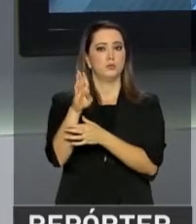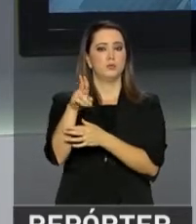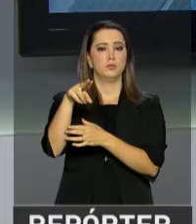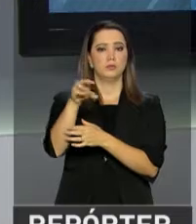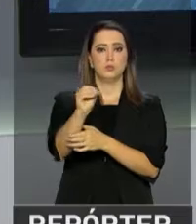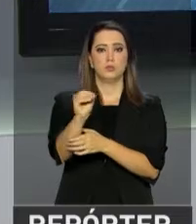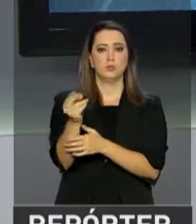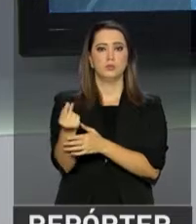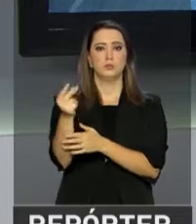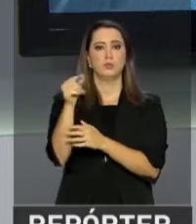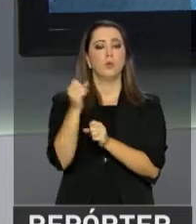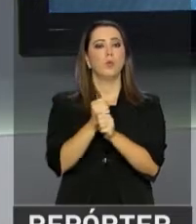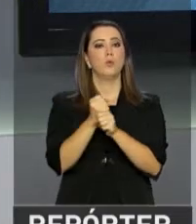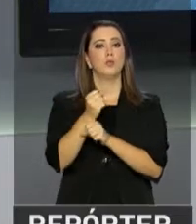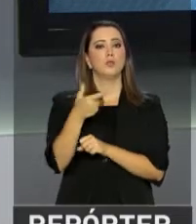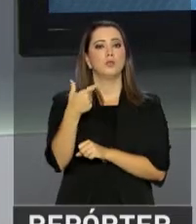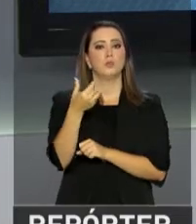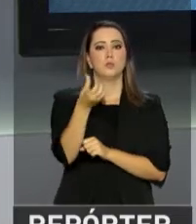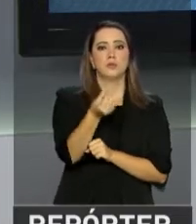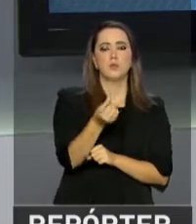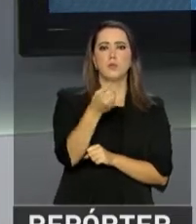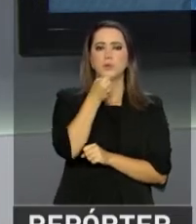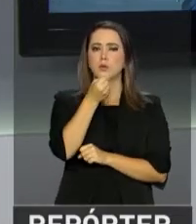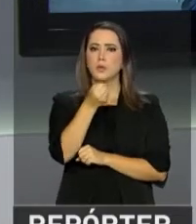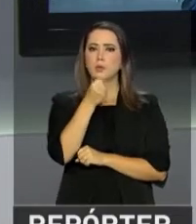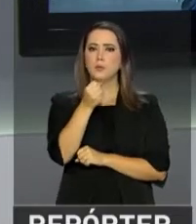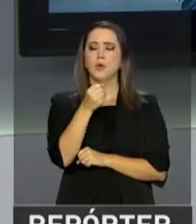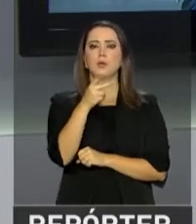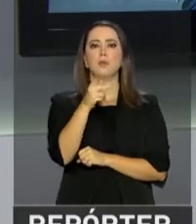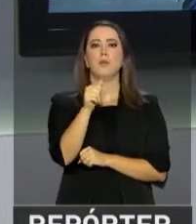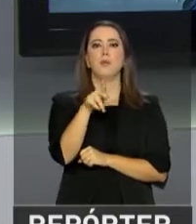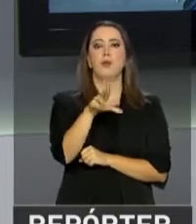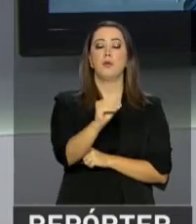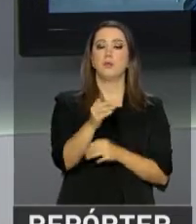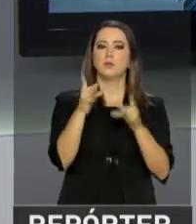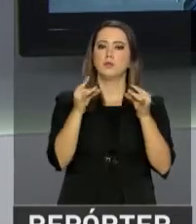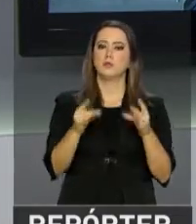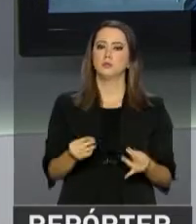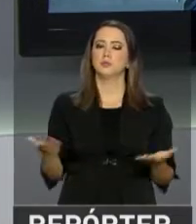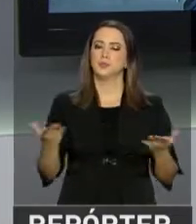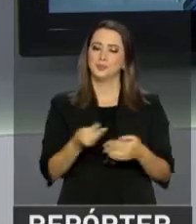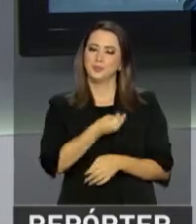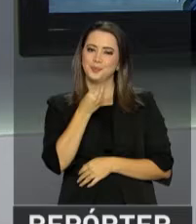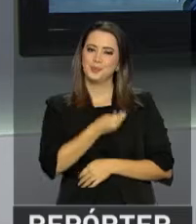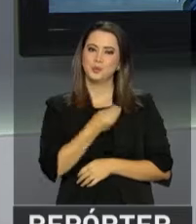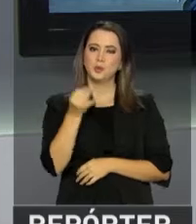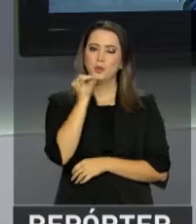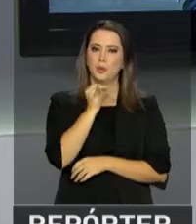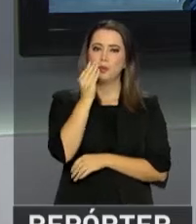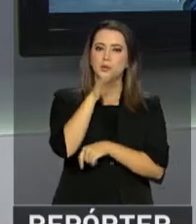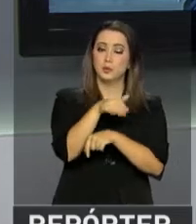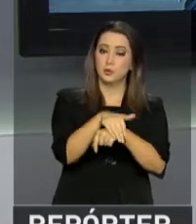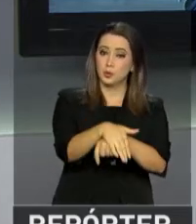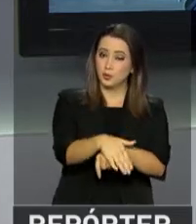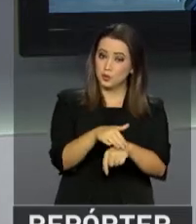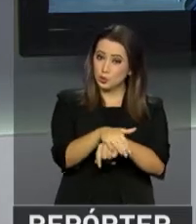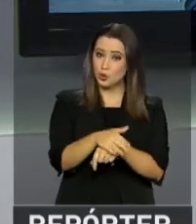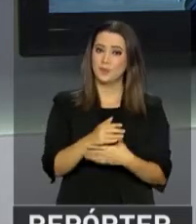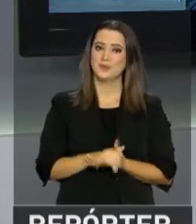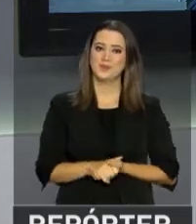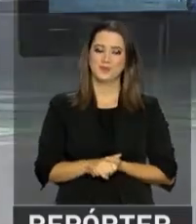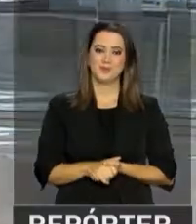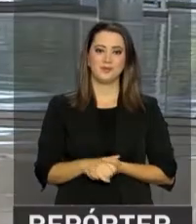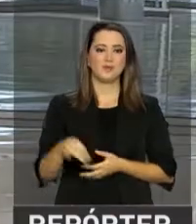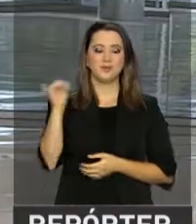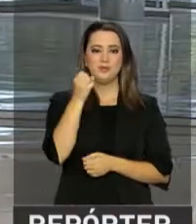ano base 2016. O repórter Pablo Mundim tem os detalhes e conversa agora com a gente. Boa noite, Pablo. Boa noite, Carol. Boa noite